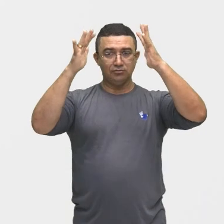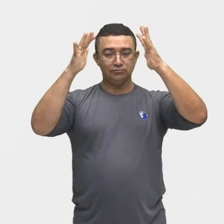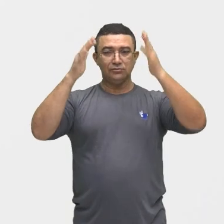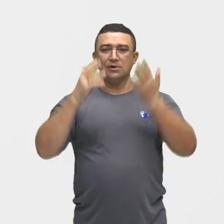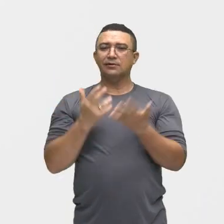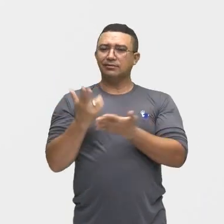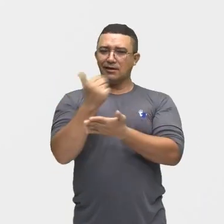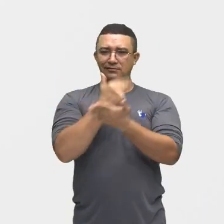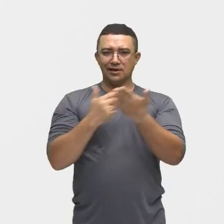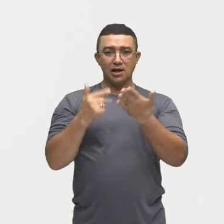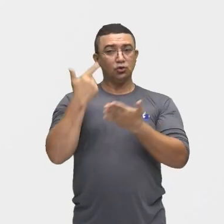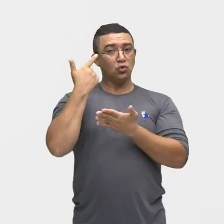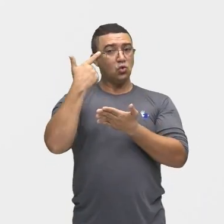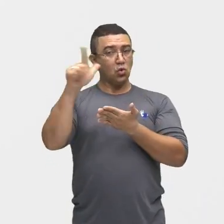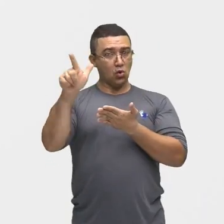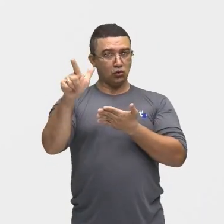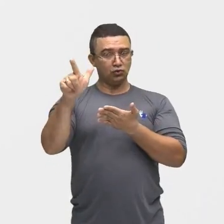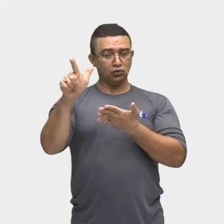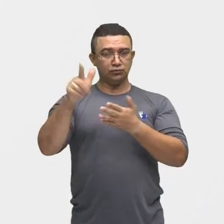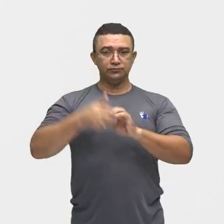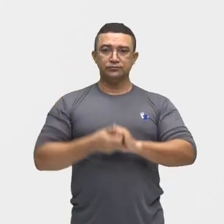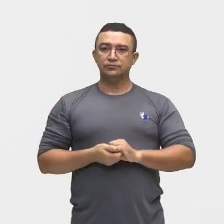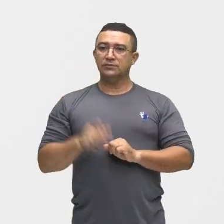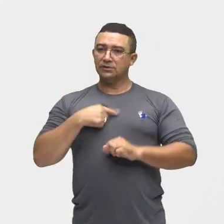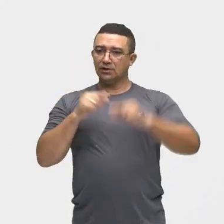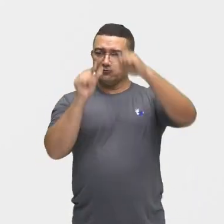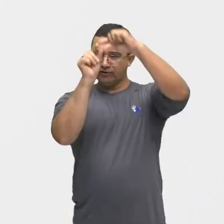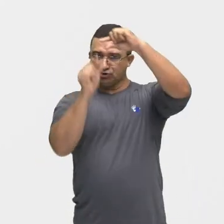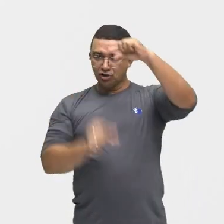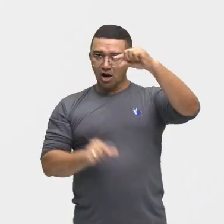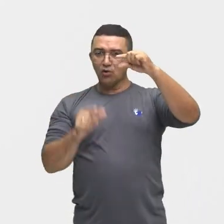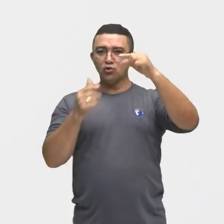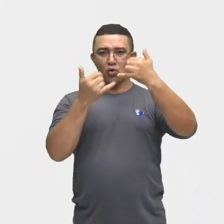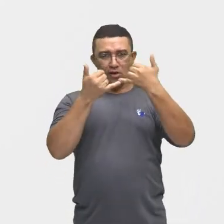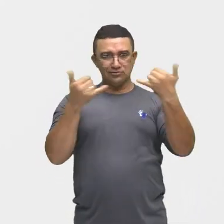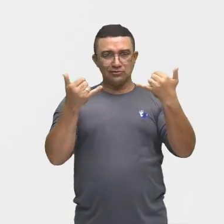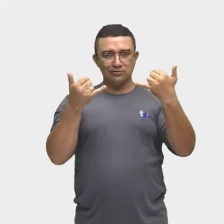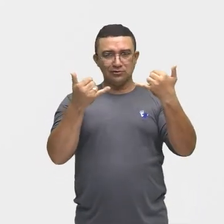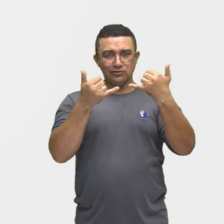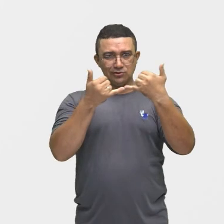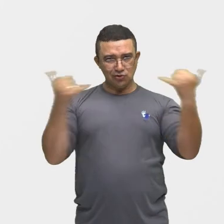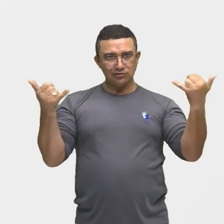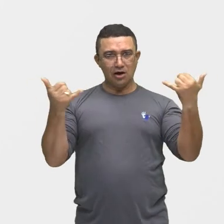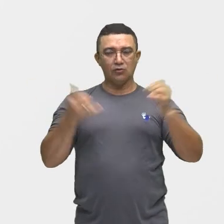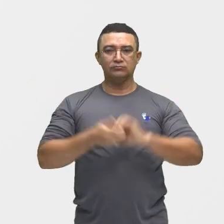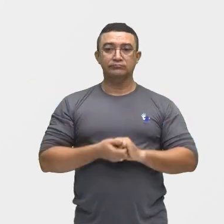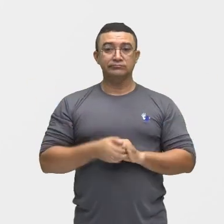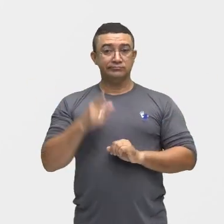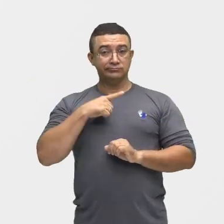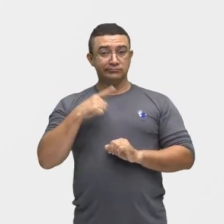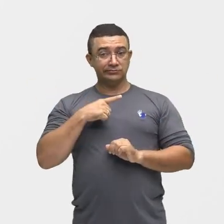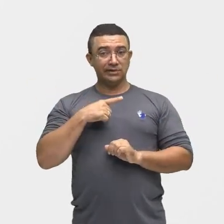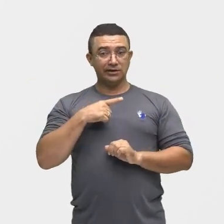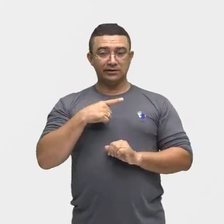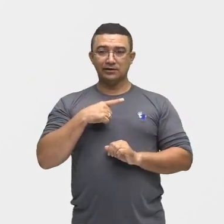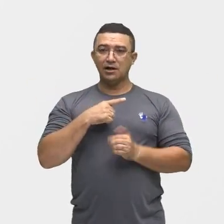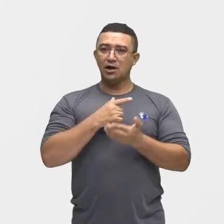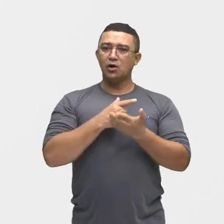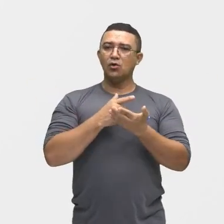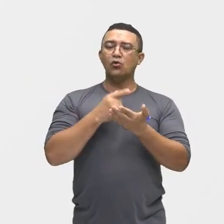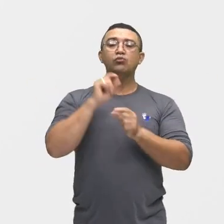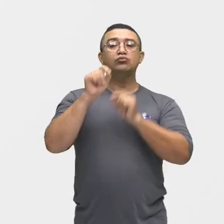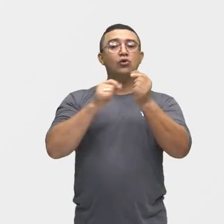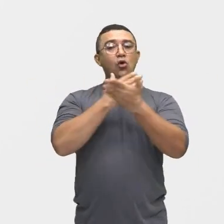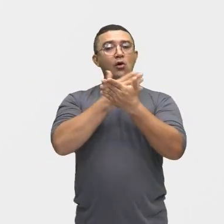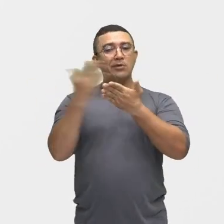São traçados no sentido vertical. E aí a gente tem a definição a partir do meridiano